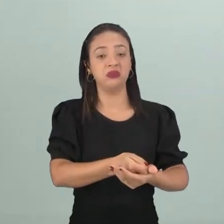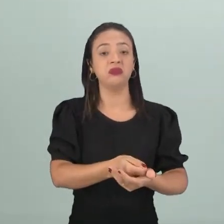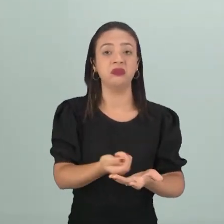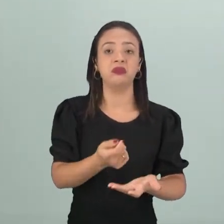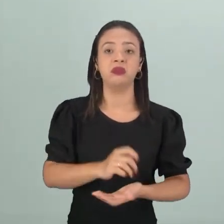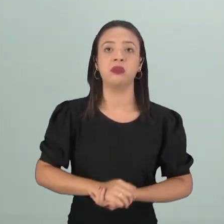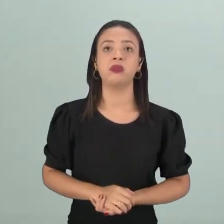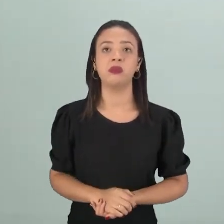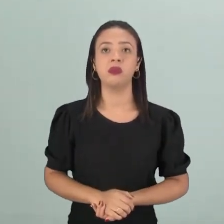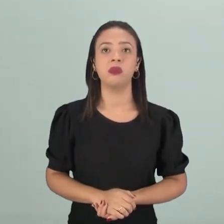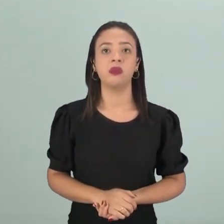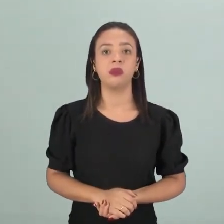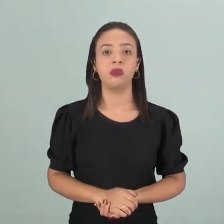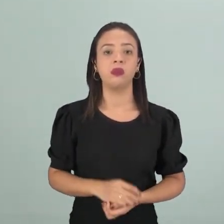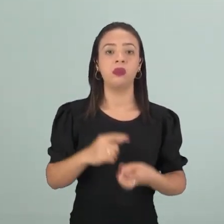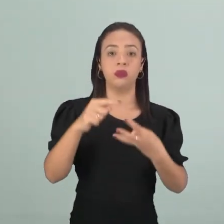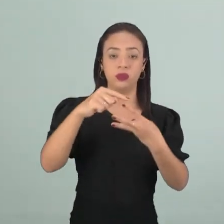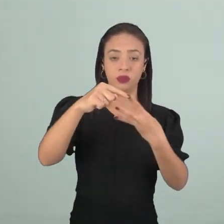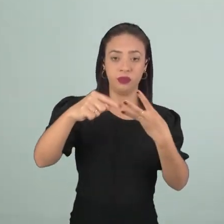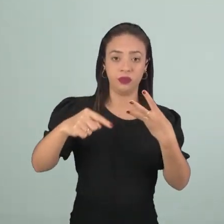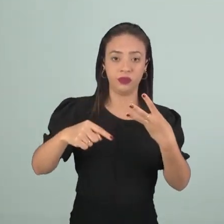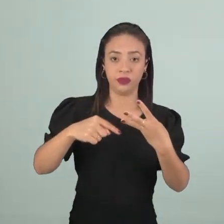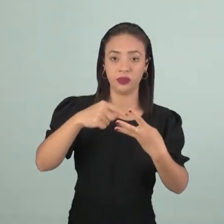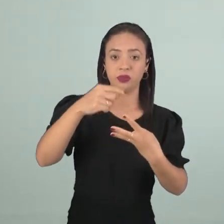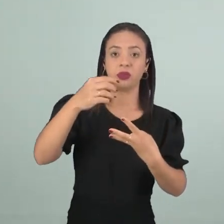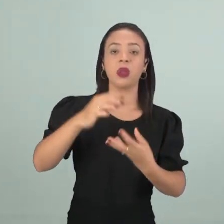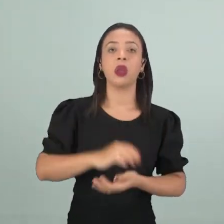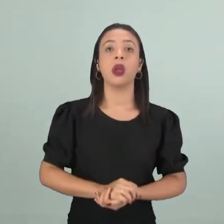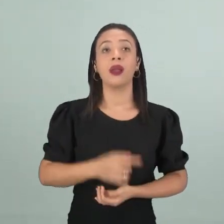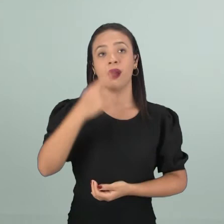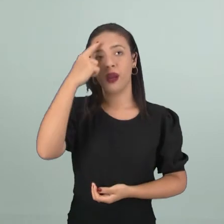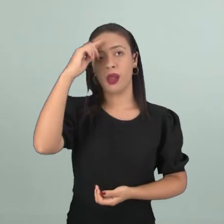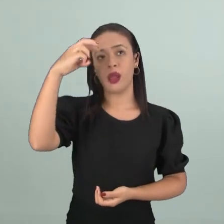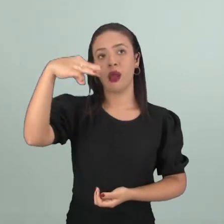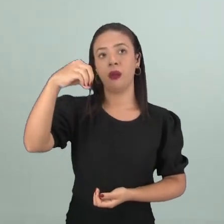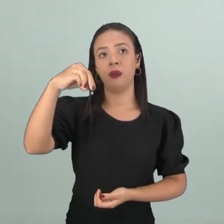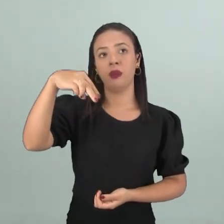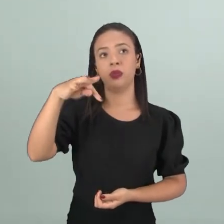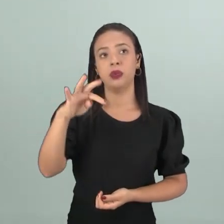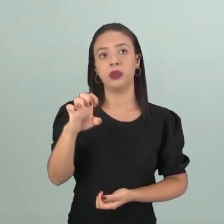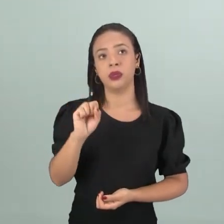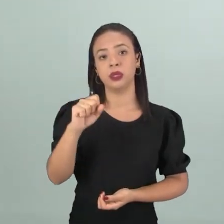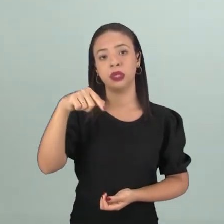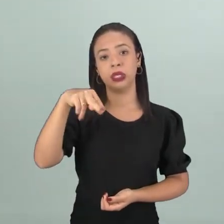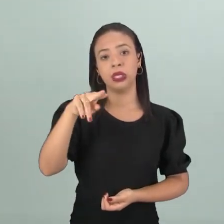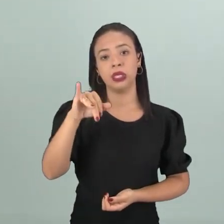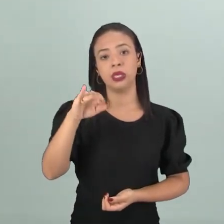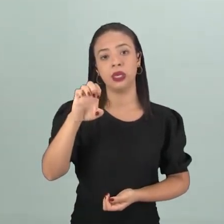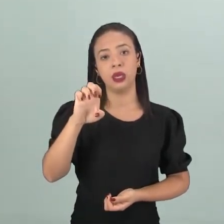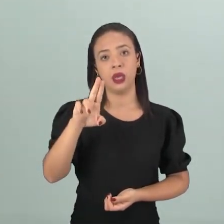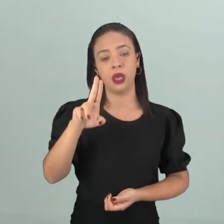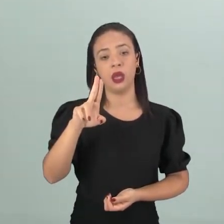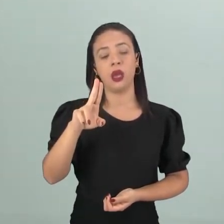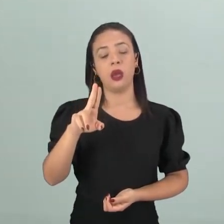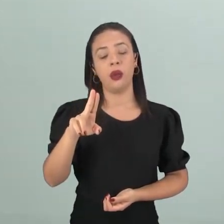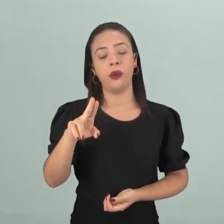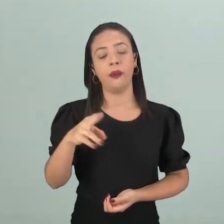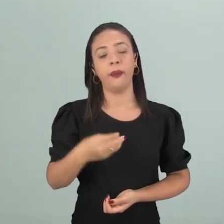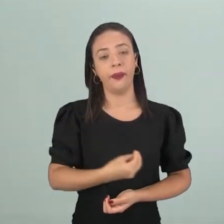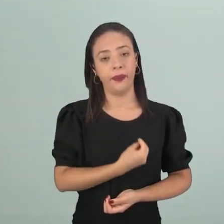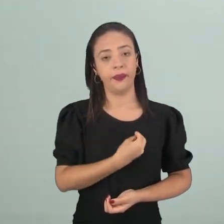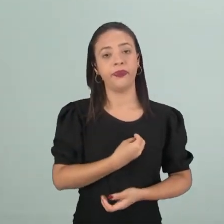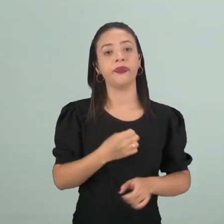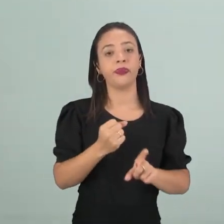sendo. Então, esses três poderes que foram criados por Montesquieu nesse período do Iluminismo está presente na nossa